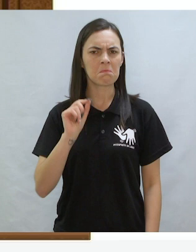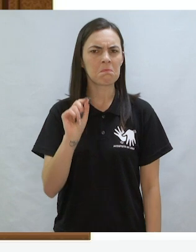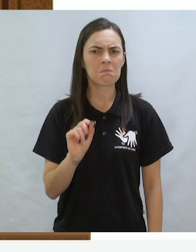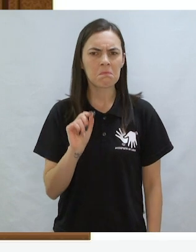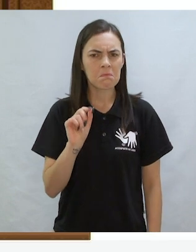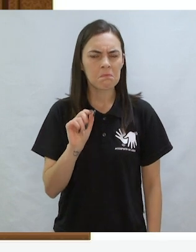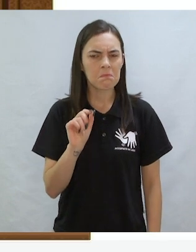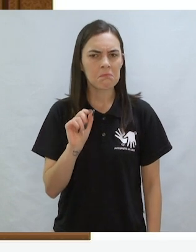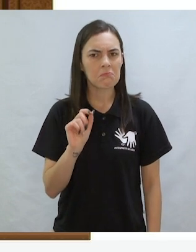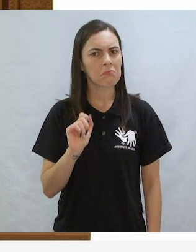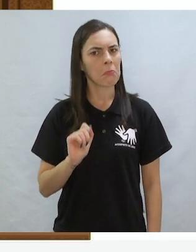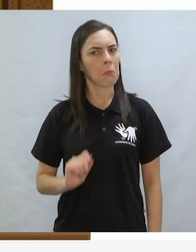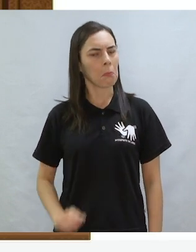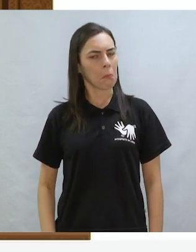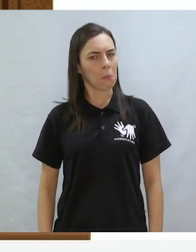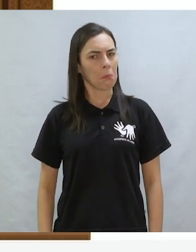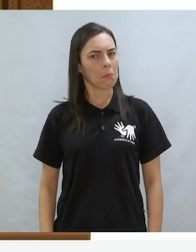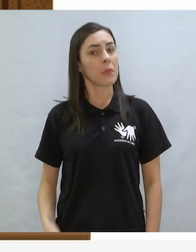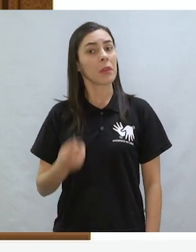caixa?